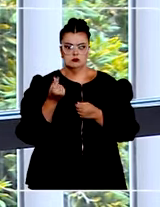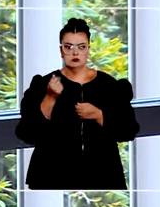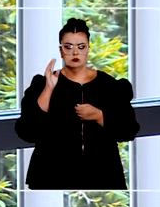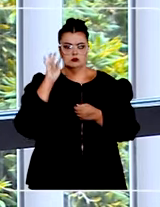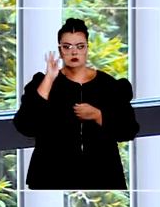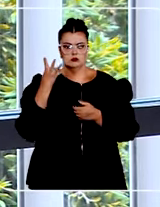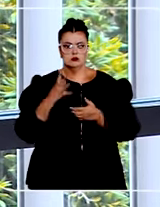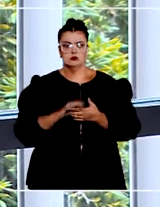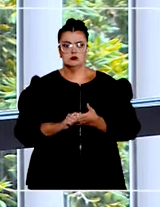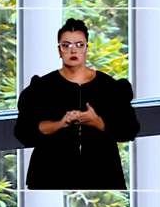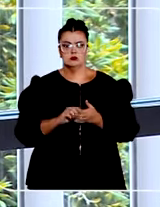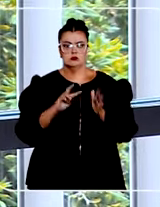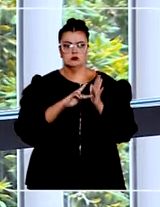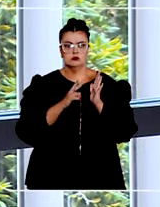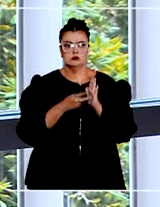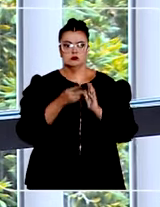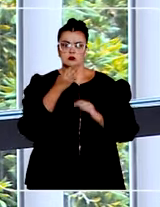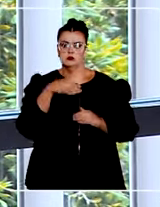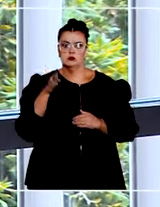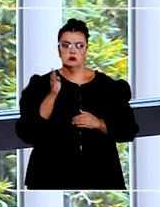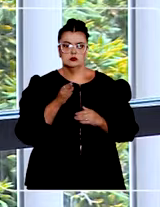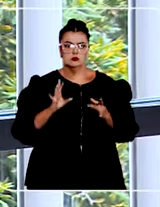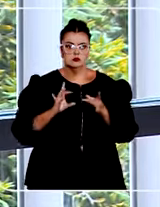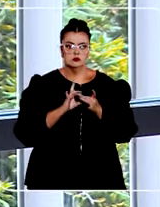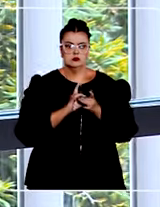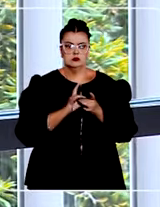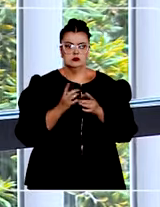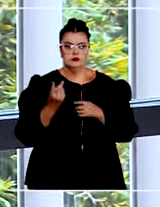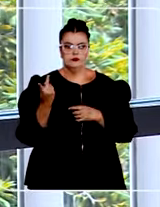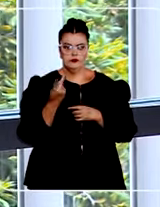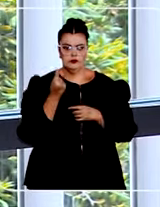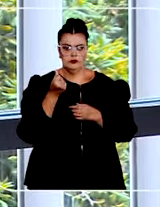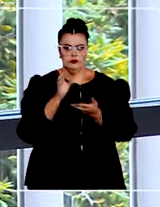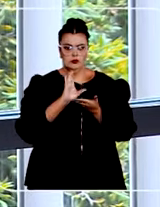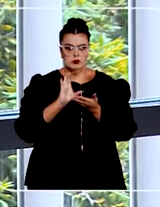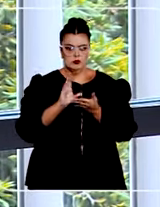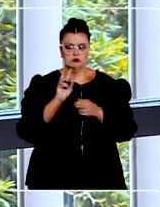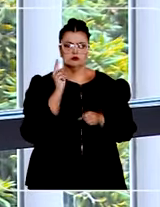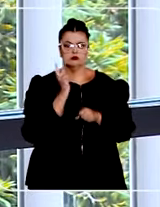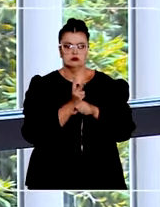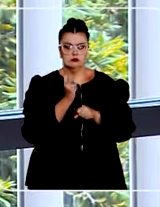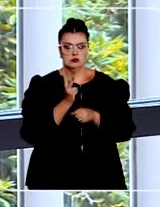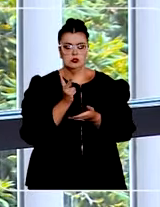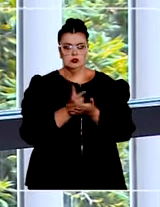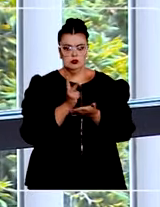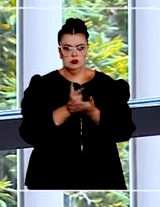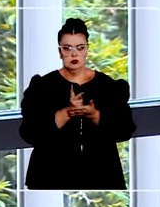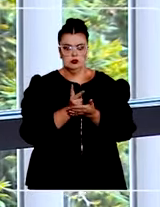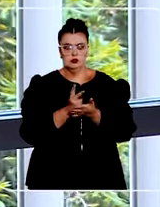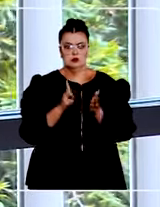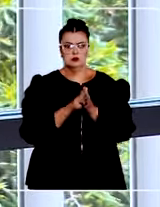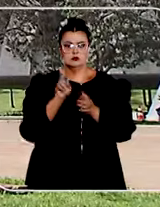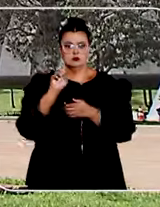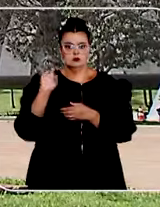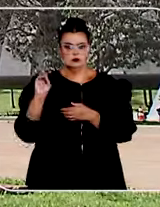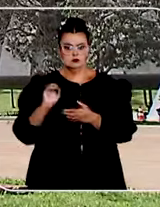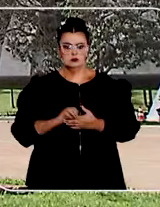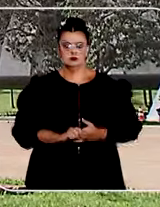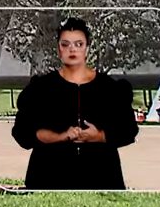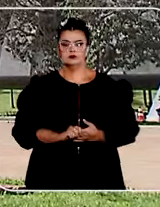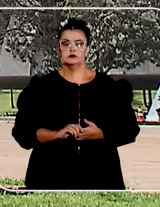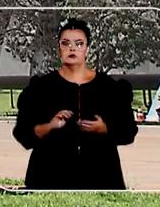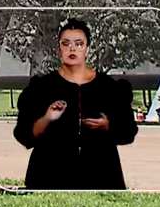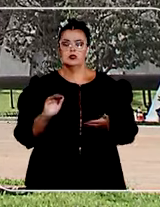interlocutória que define a exclusão de lites com sorte e esse entendimento foi mantido pelo Tribunal de Justiça de Rondônia o